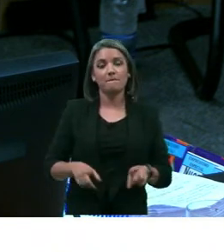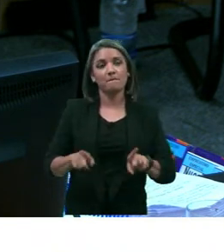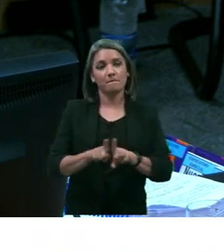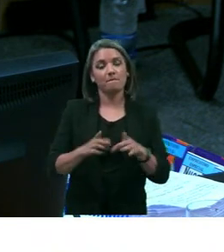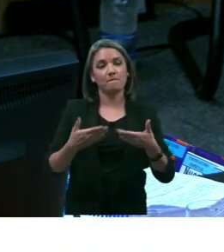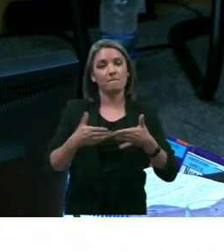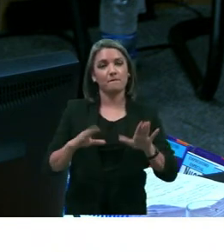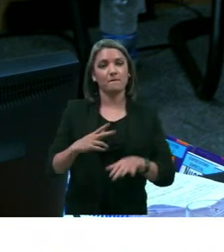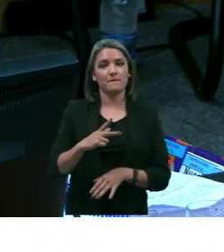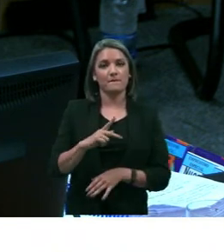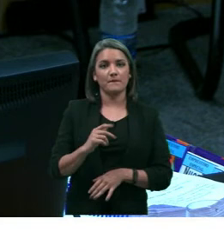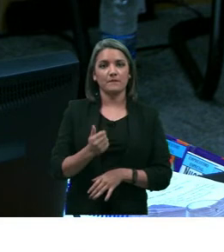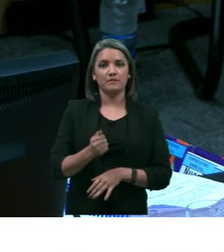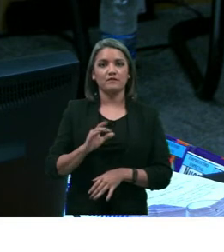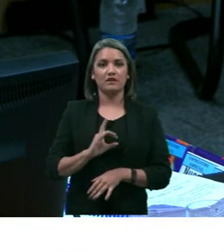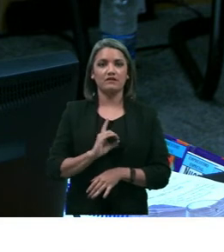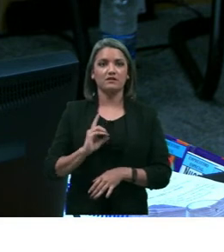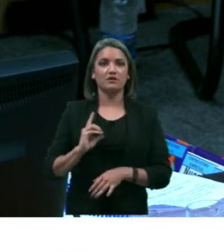processo administrativo